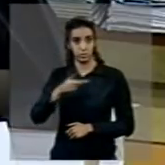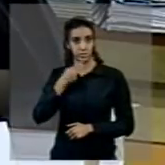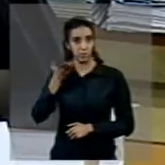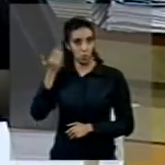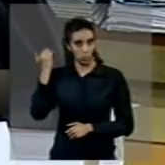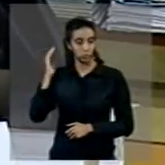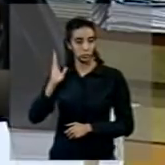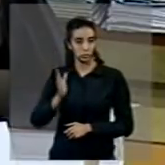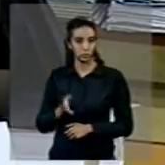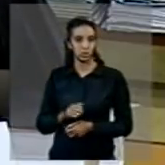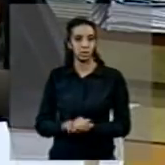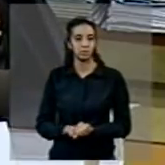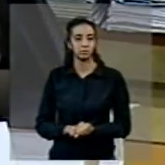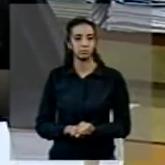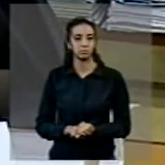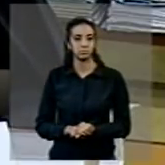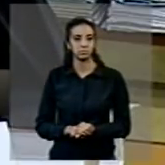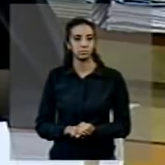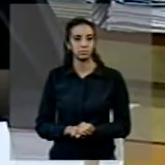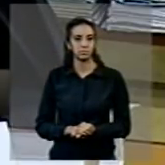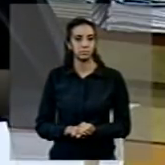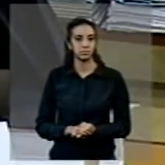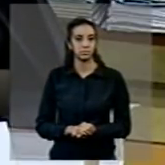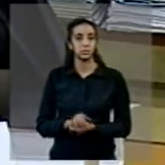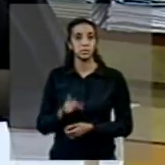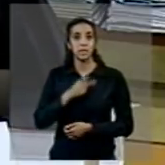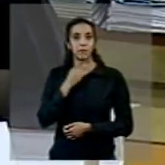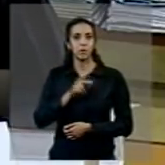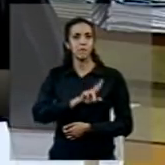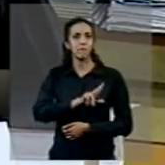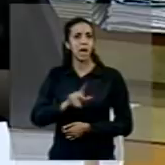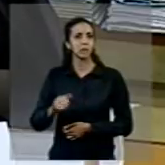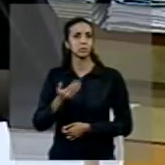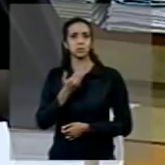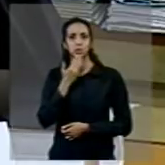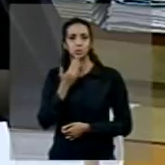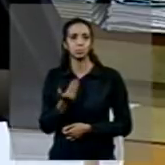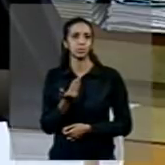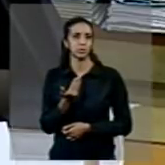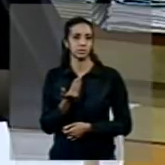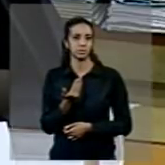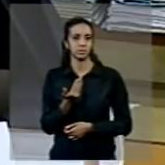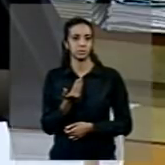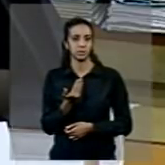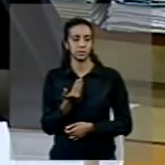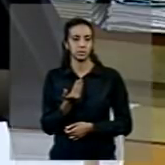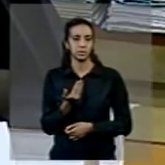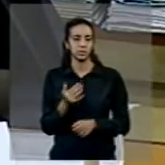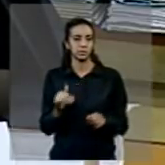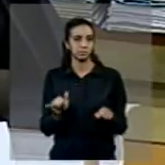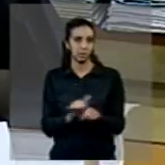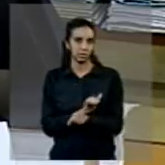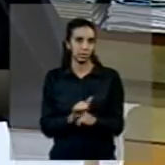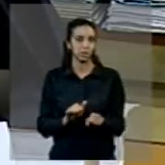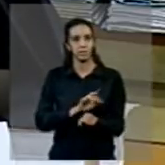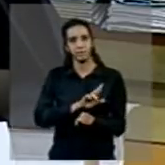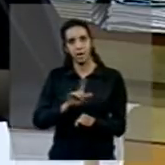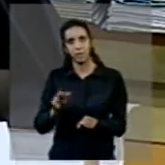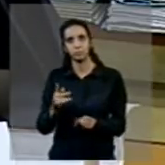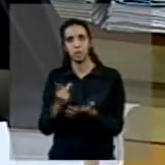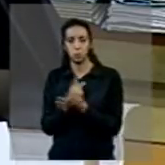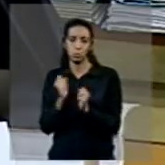os múltiplos usos que se poderiam fazer deste modelo. Foi daí que se avançou para um